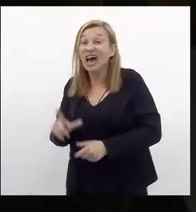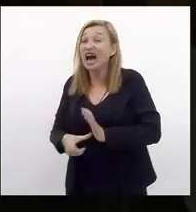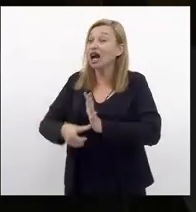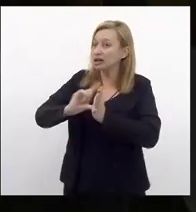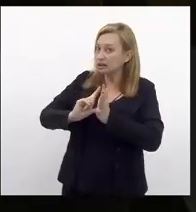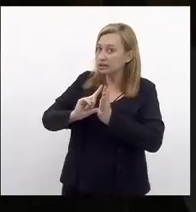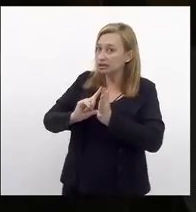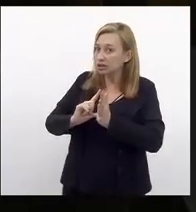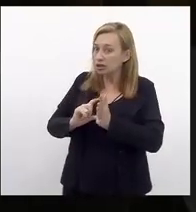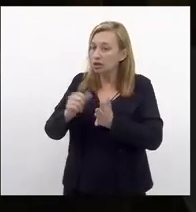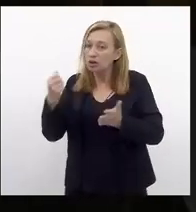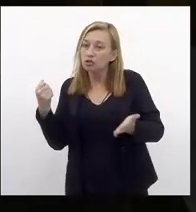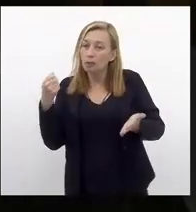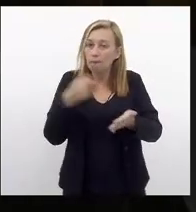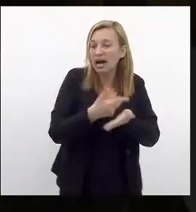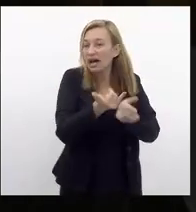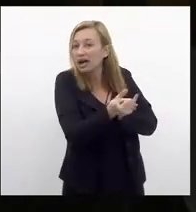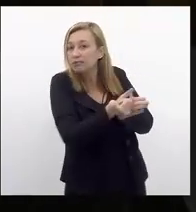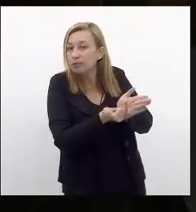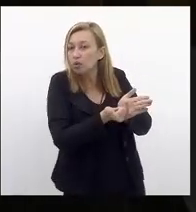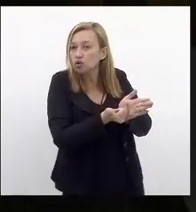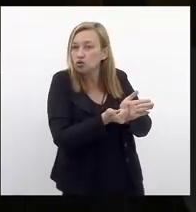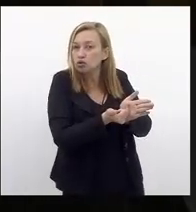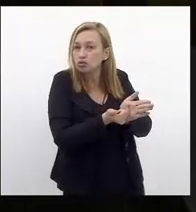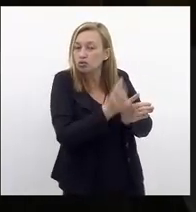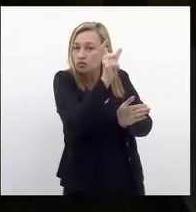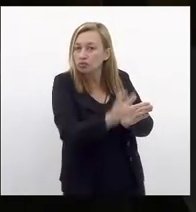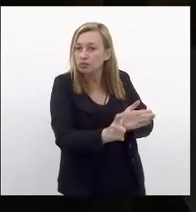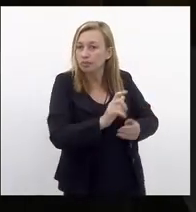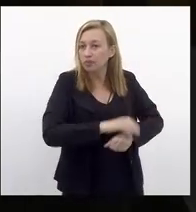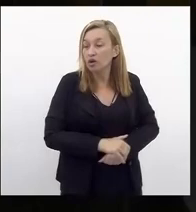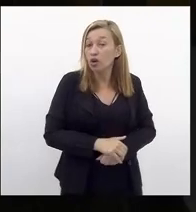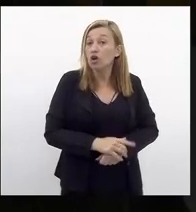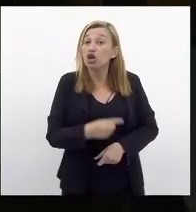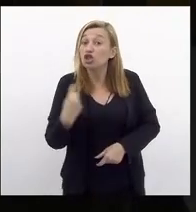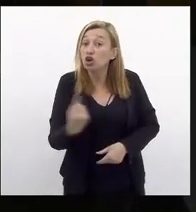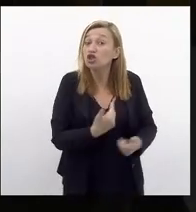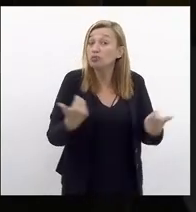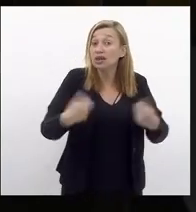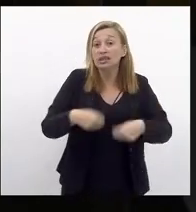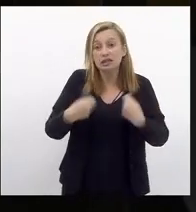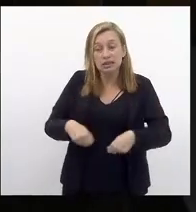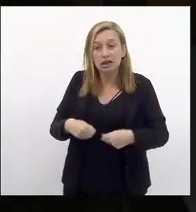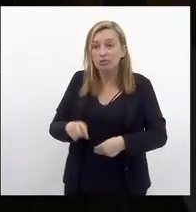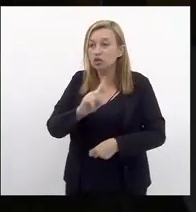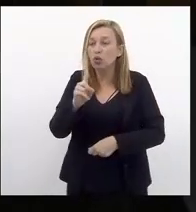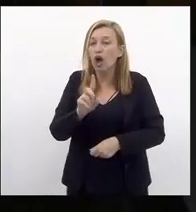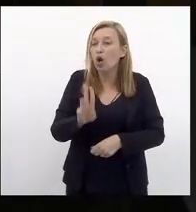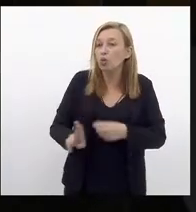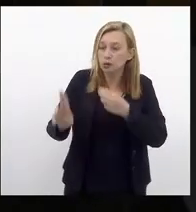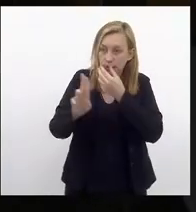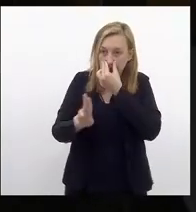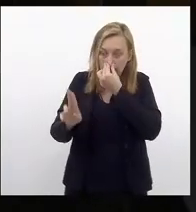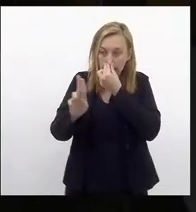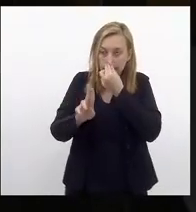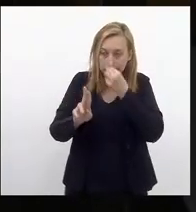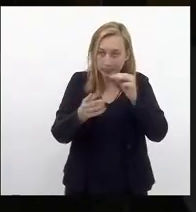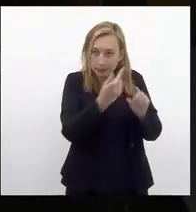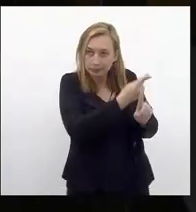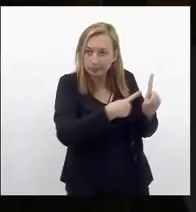antes do pagador de impostos é o que a gente precisa não é utilizar a